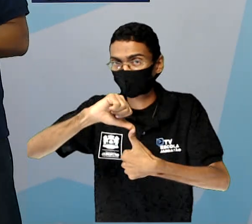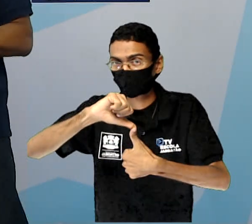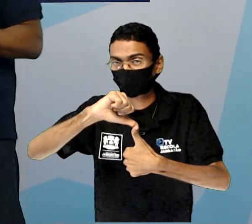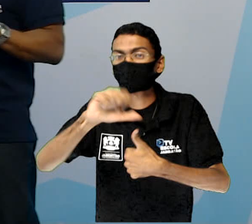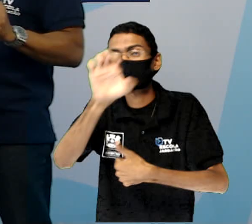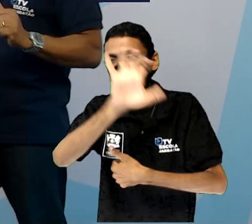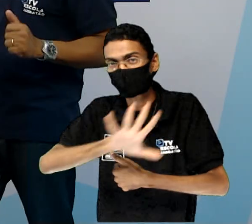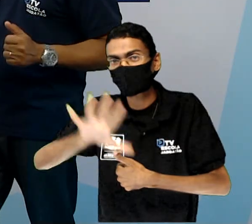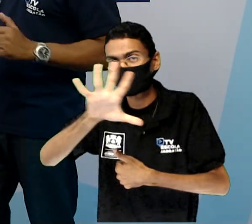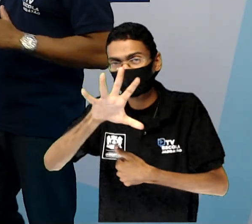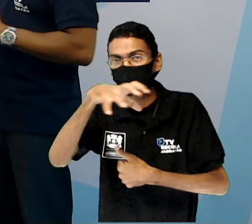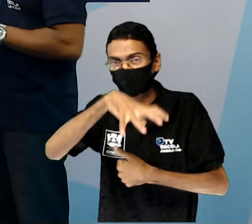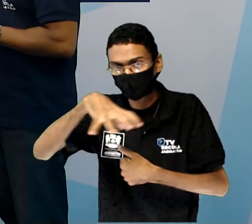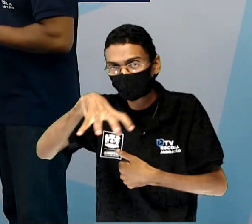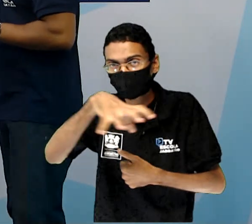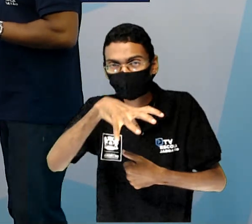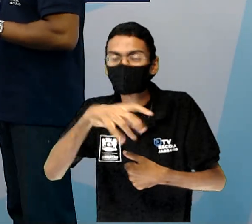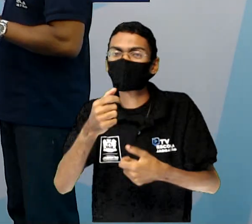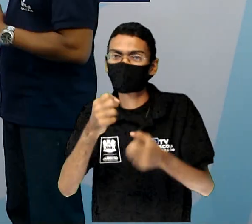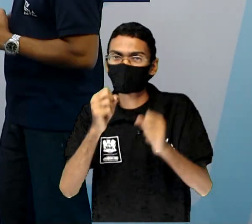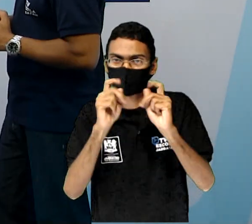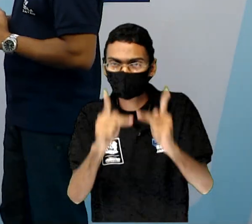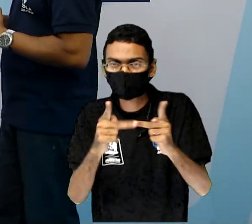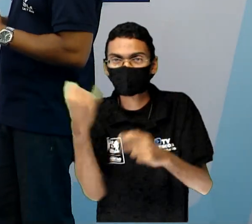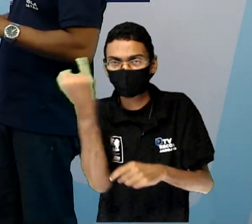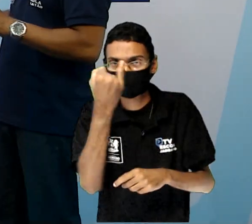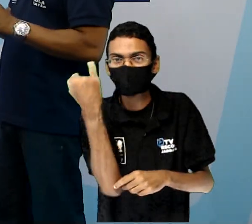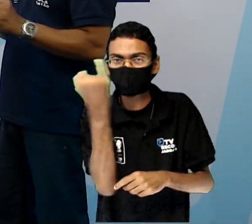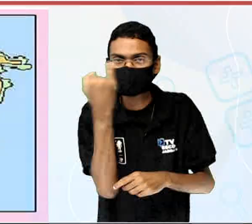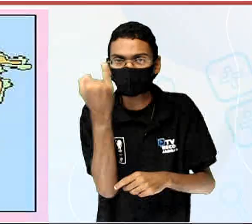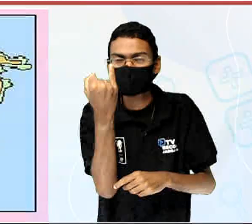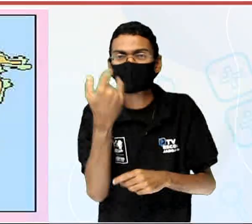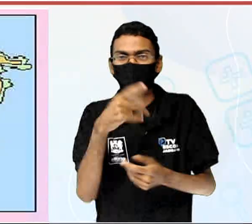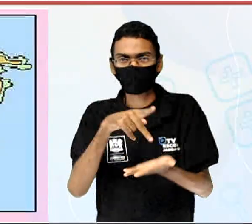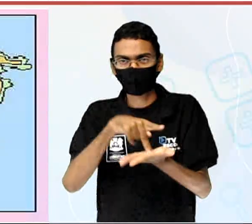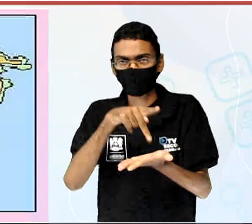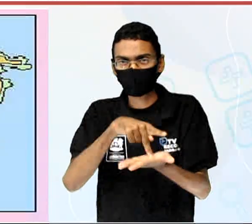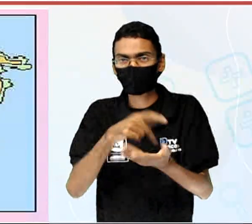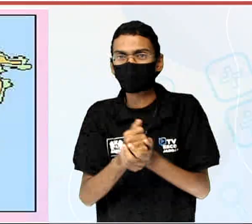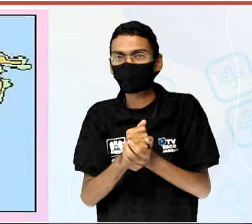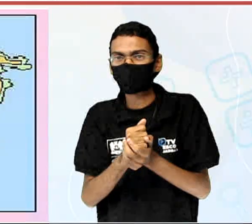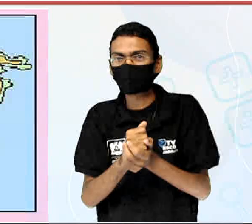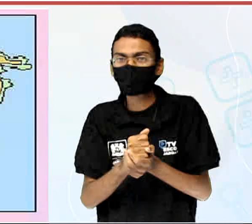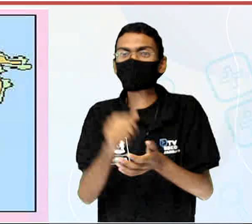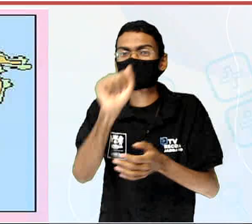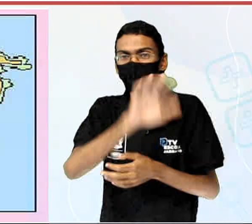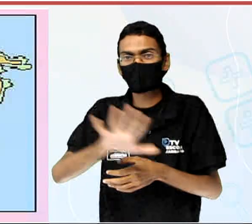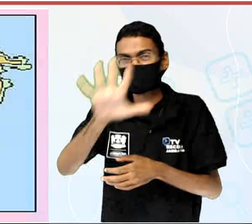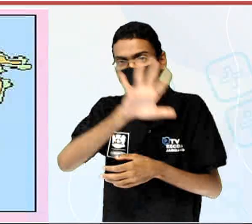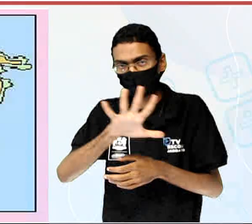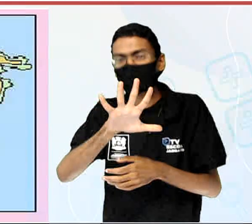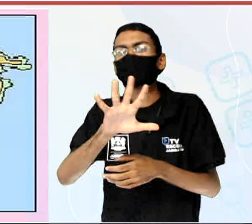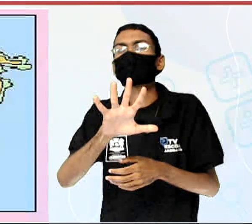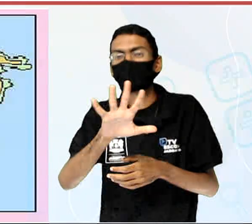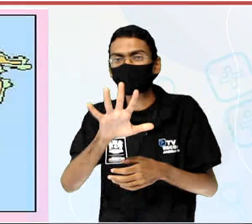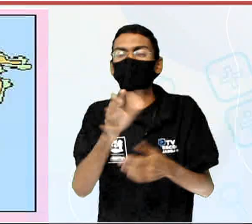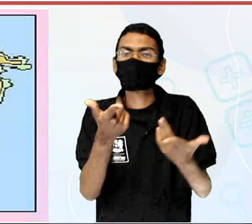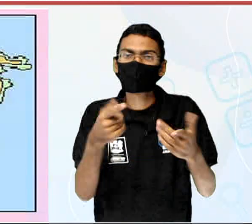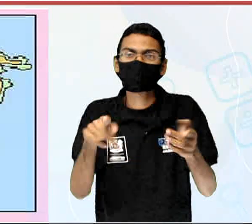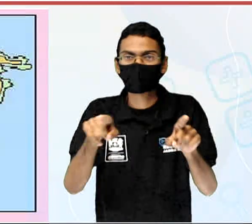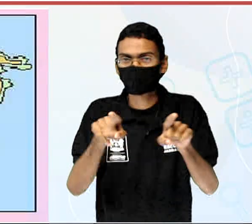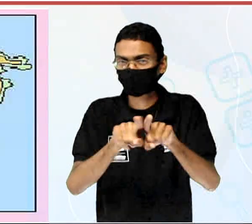da CEI, ela tem uma parte do seu continente, uma parte do seu território no continente asiático, uma parte do seu